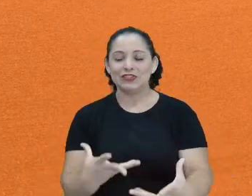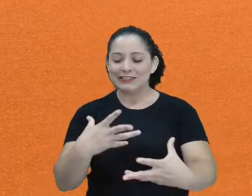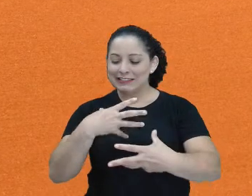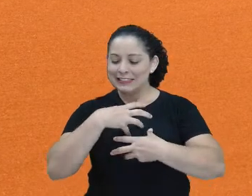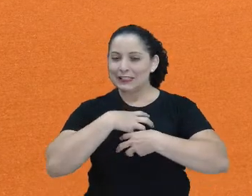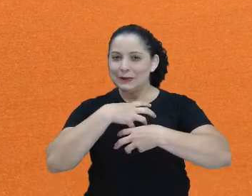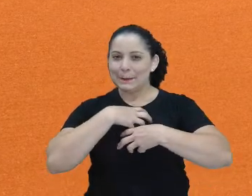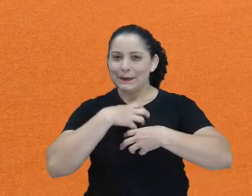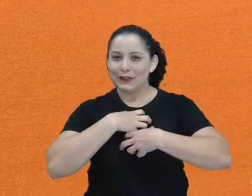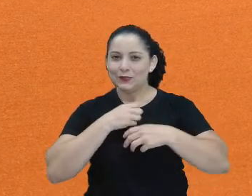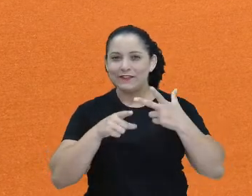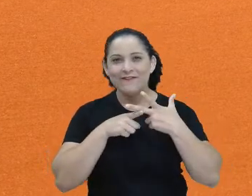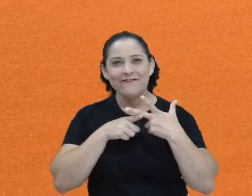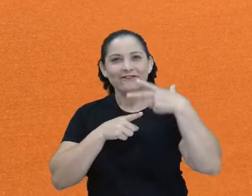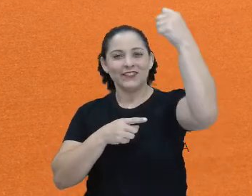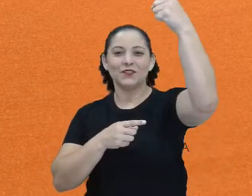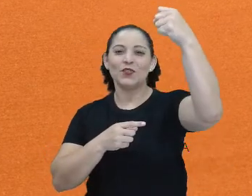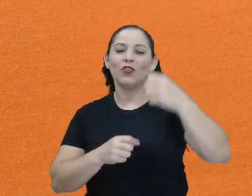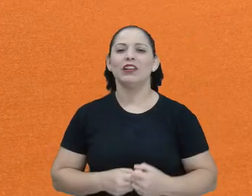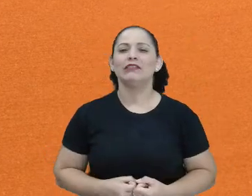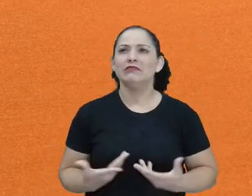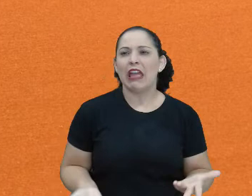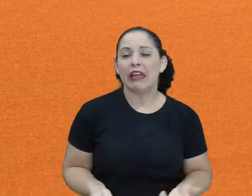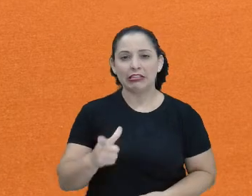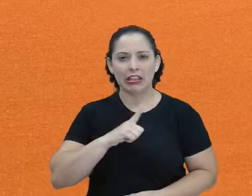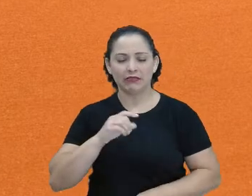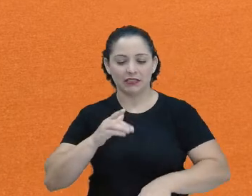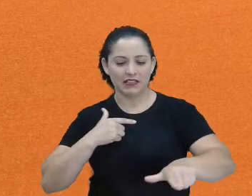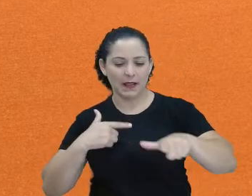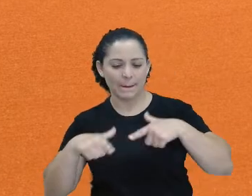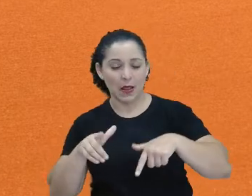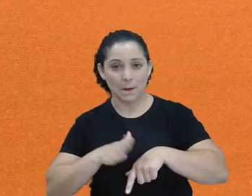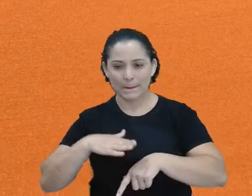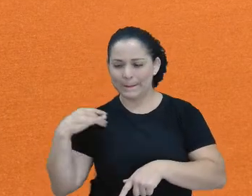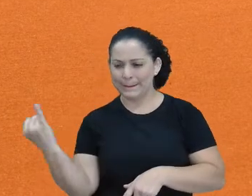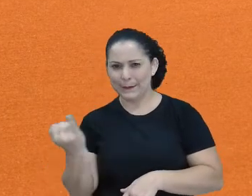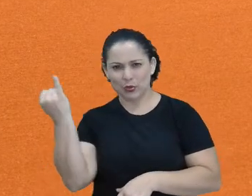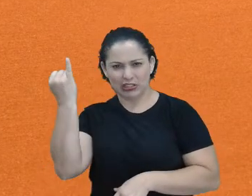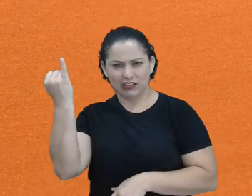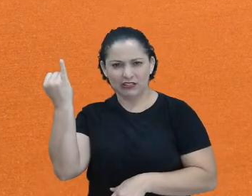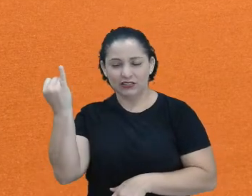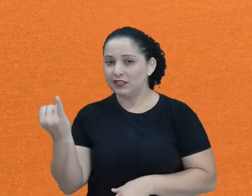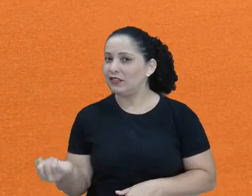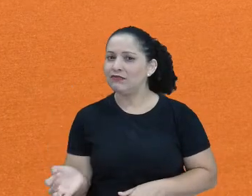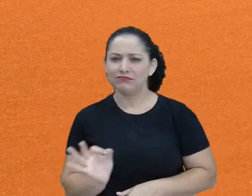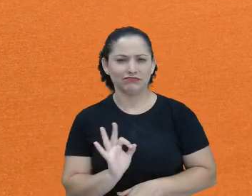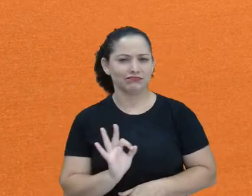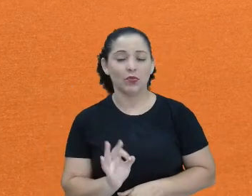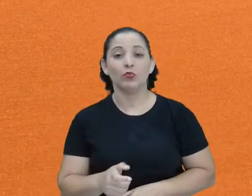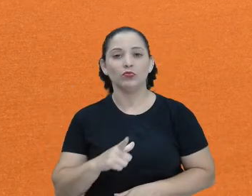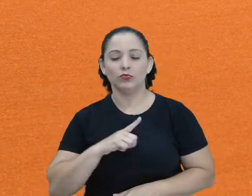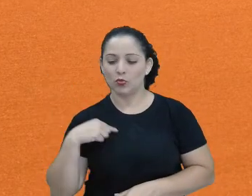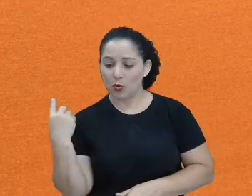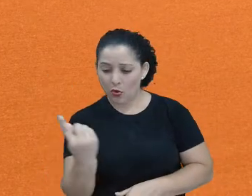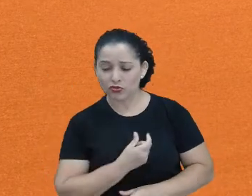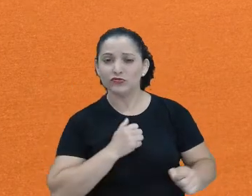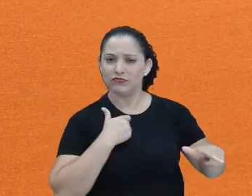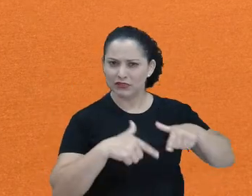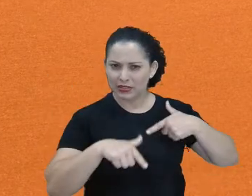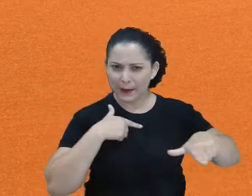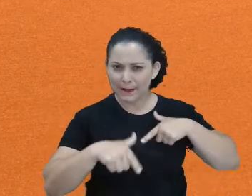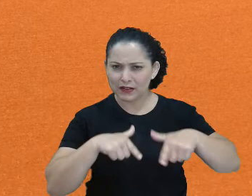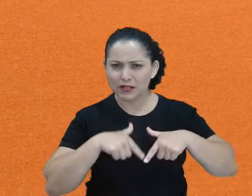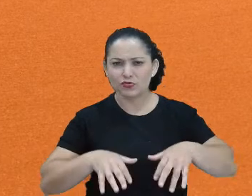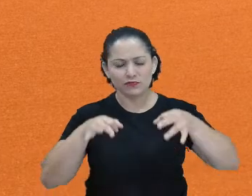vitória. Ou seja, gente, não existe um trabalho mais importante do que o outro. Se a gente realiza o nosso trabalho da forma como